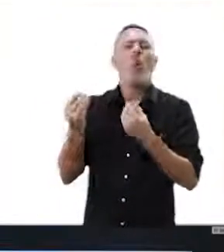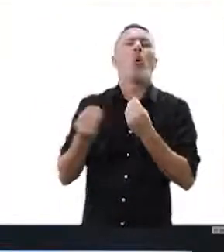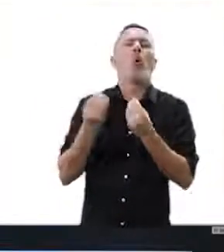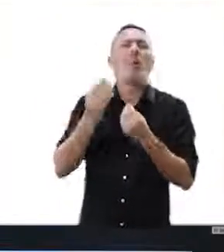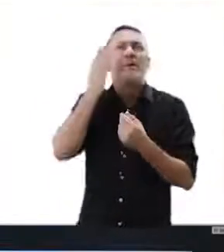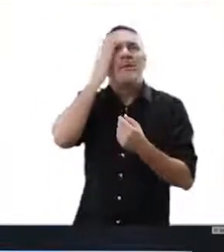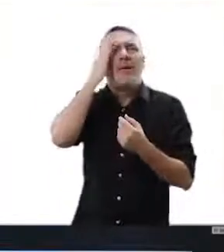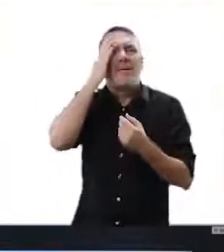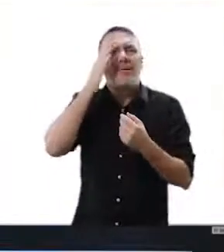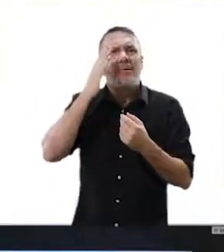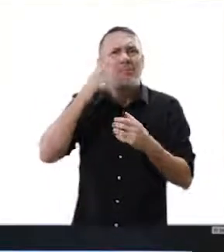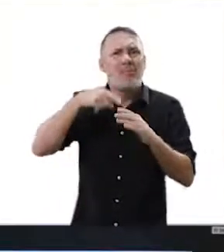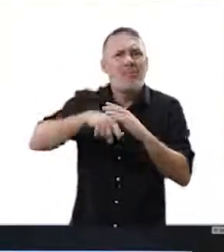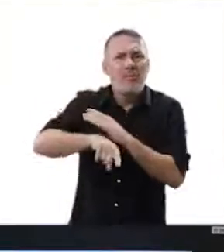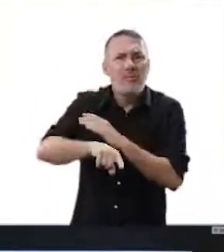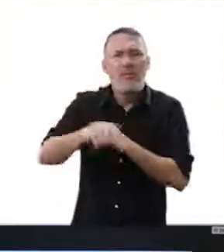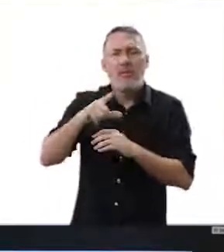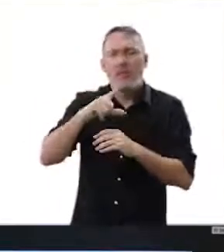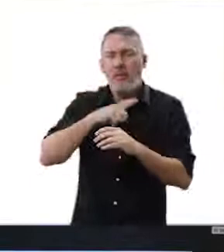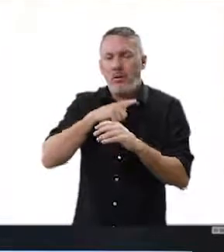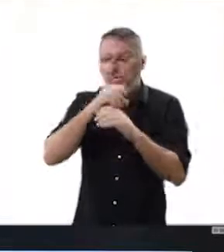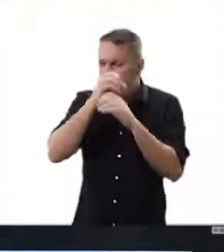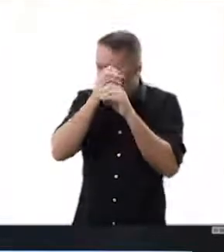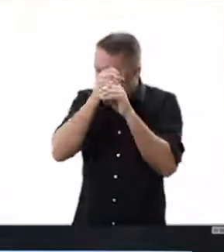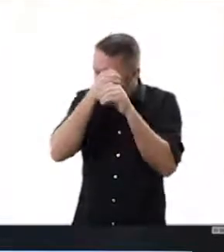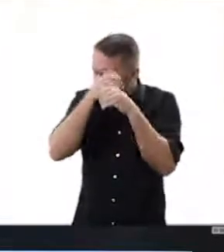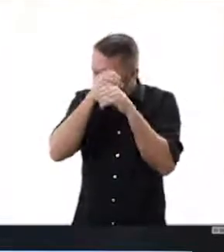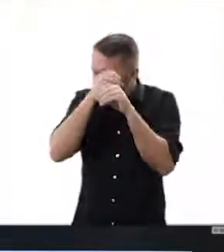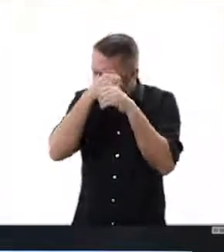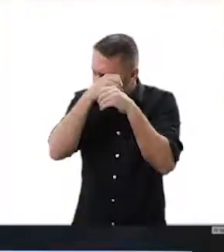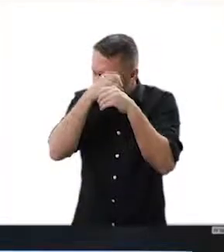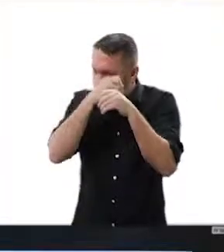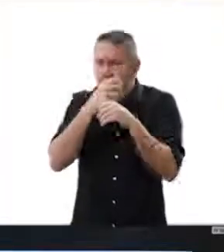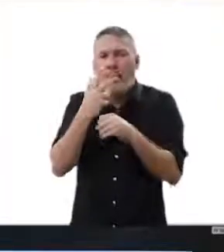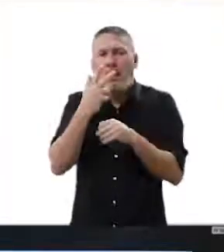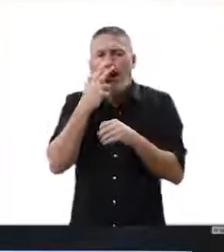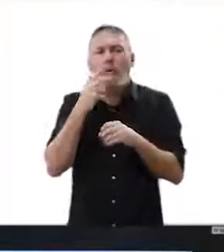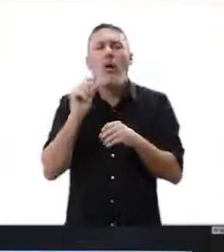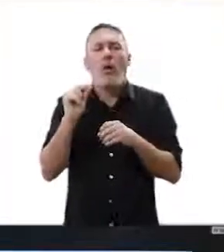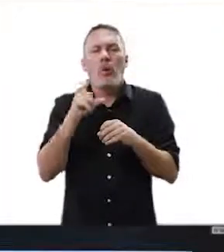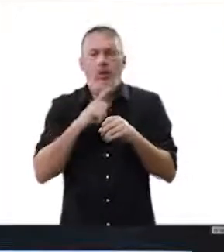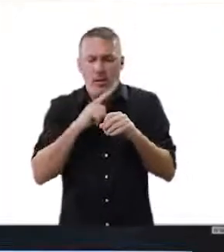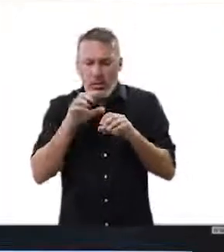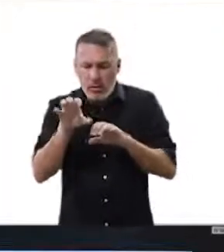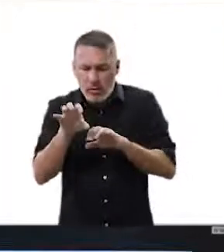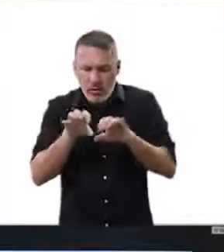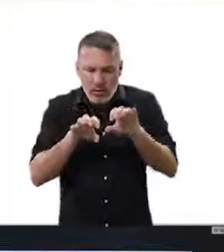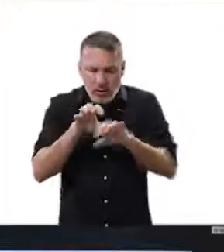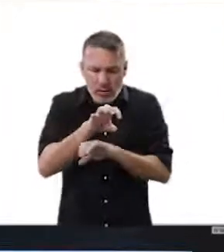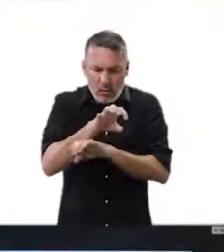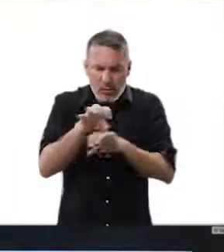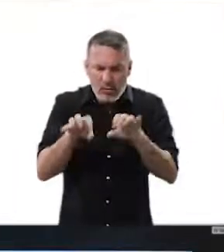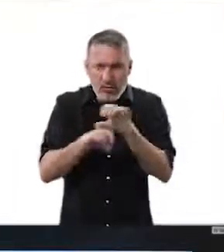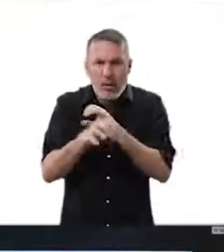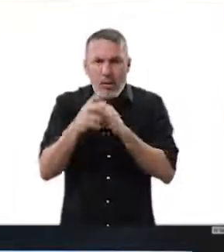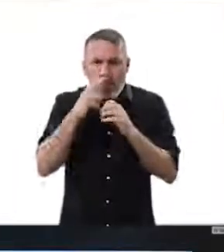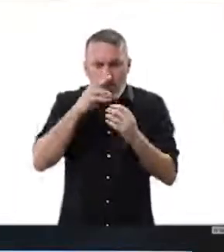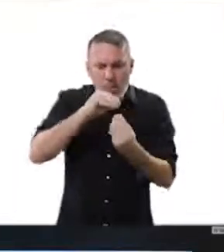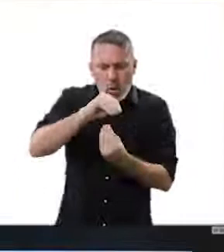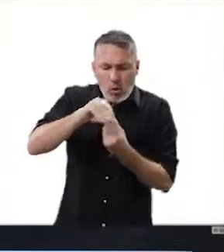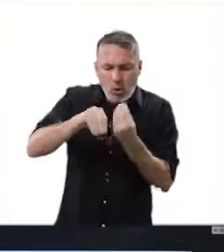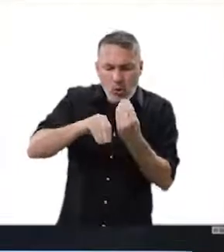junção de partes. Por esse motivo, o modelo da nossa membrana plasmática é chamado modelo